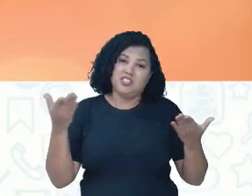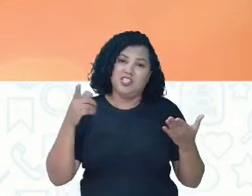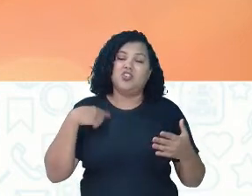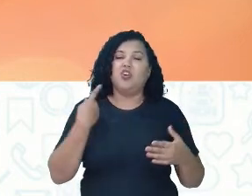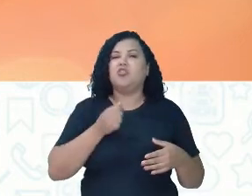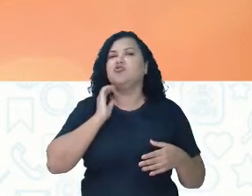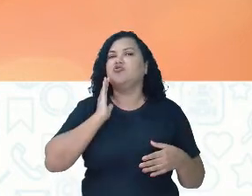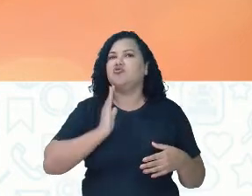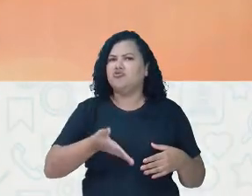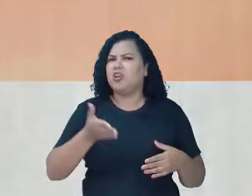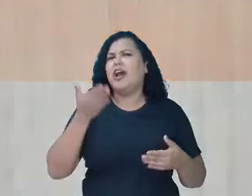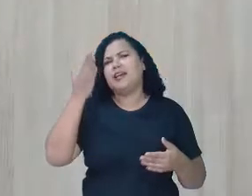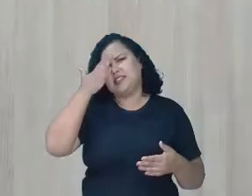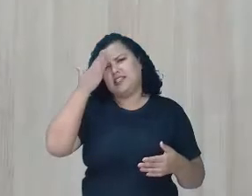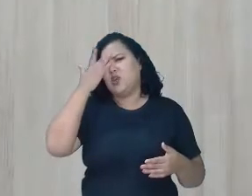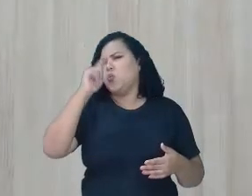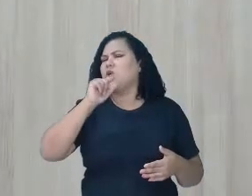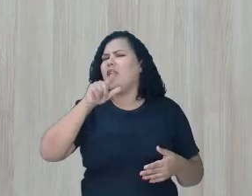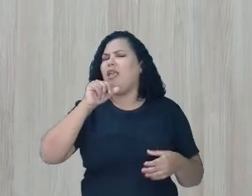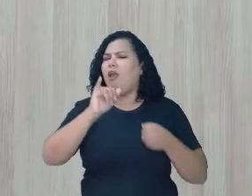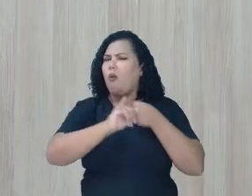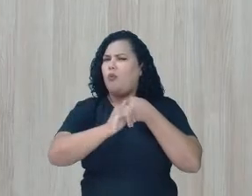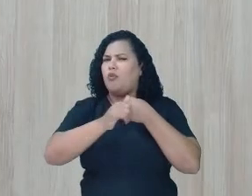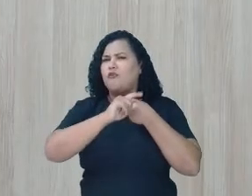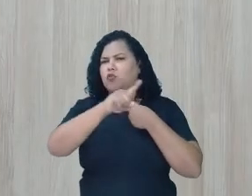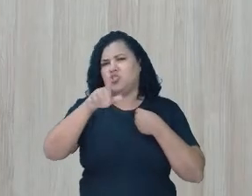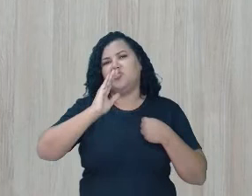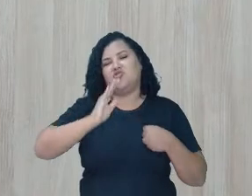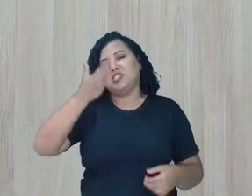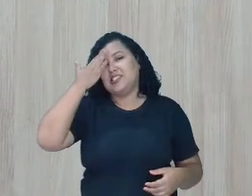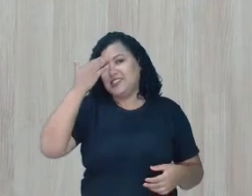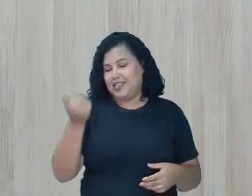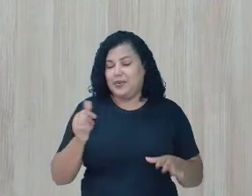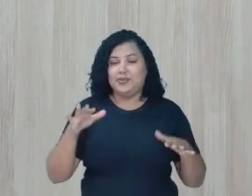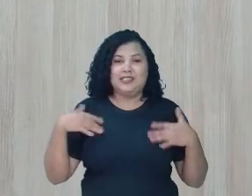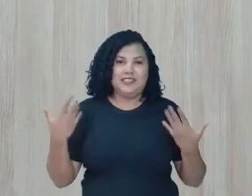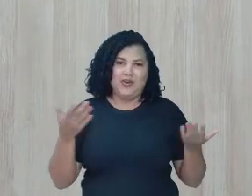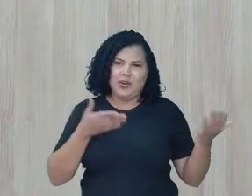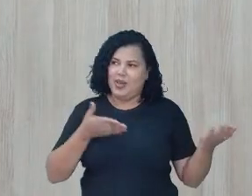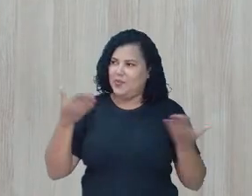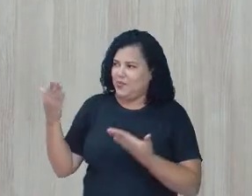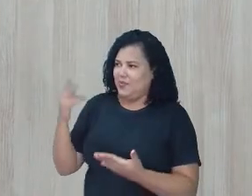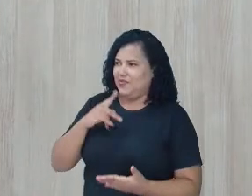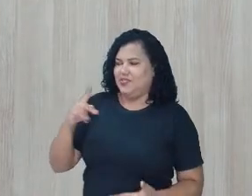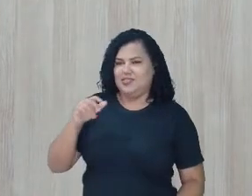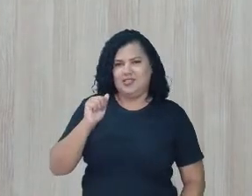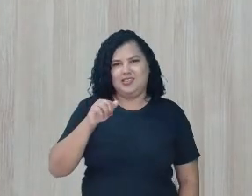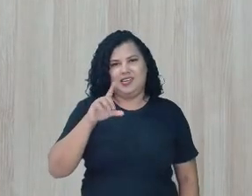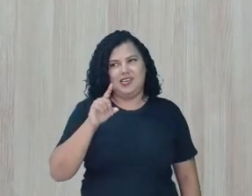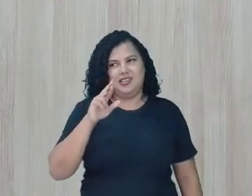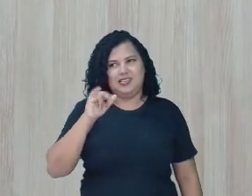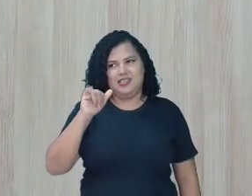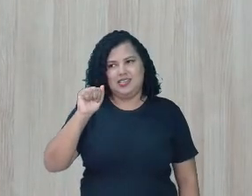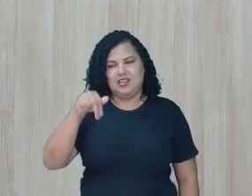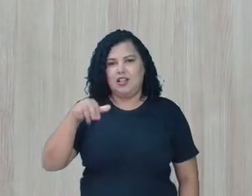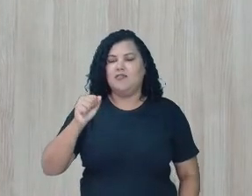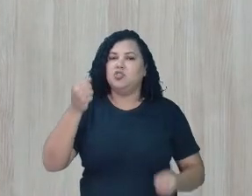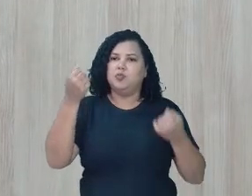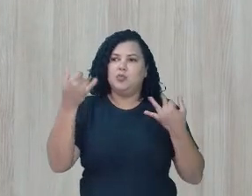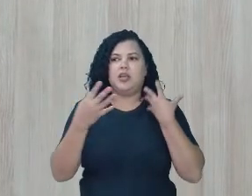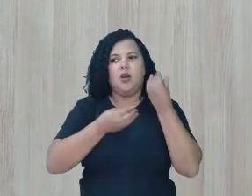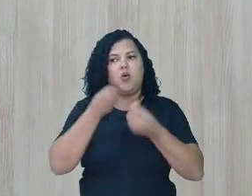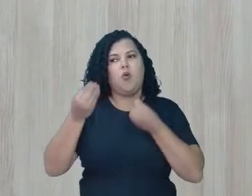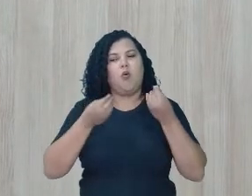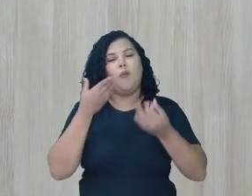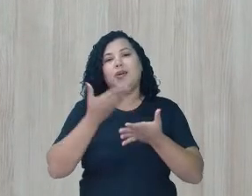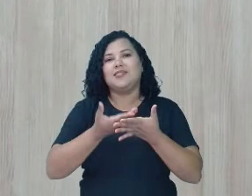aparato sobre o que é uma crônica. Vocês já estão cientes? Então, eu vou passar para a professora Adriana para ela me contar como é que foi essa